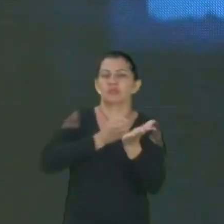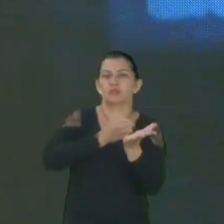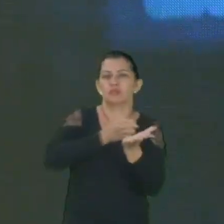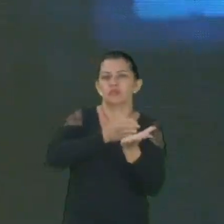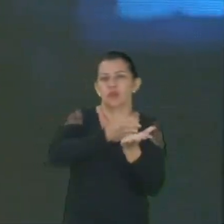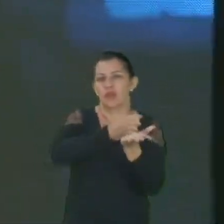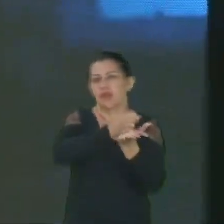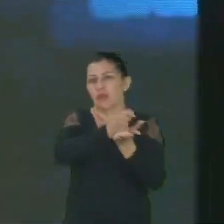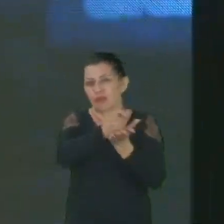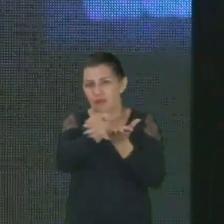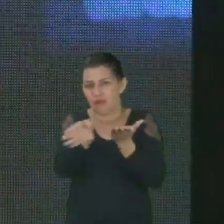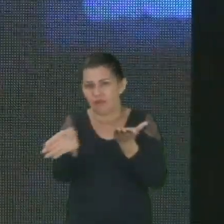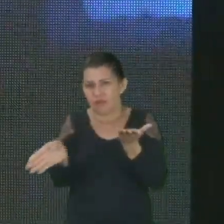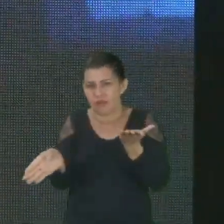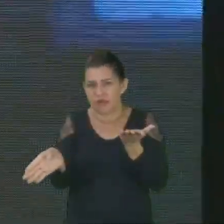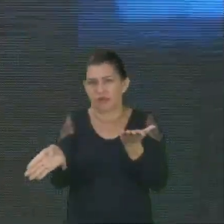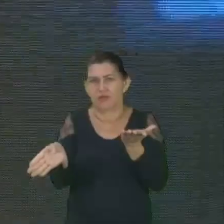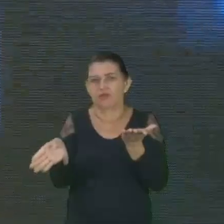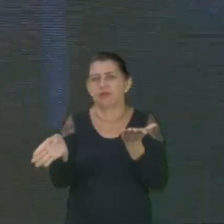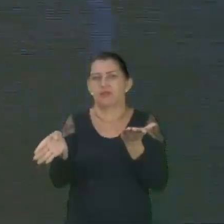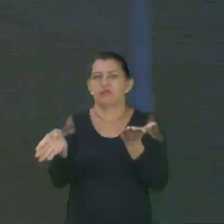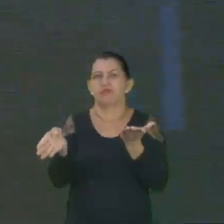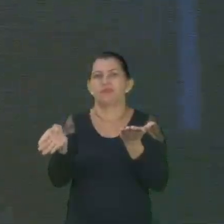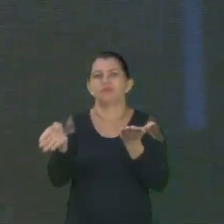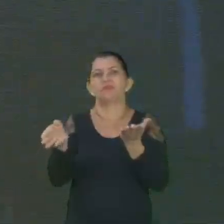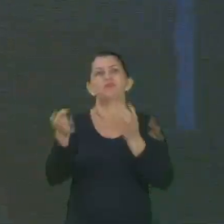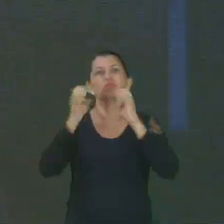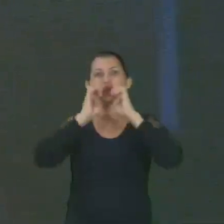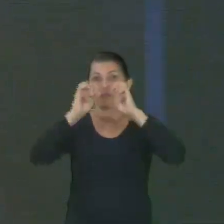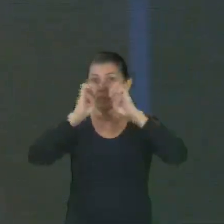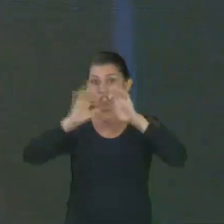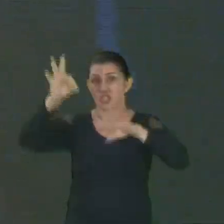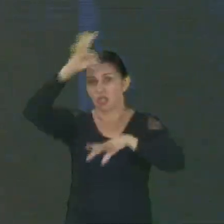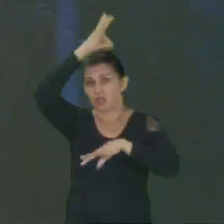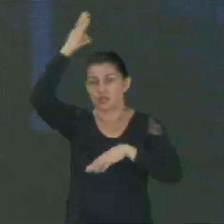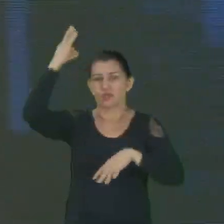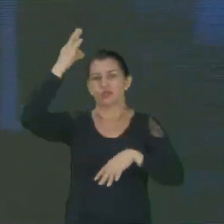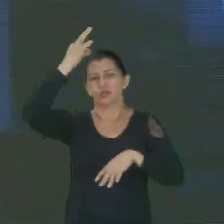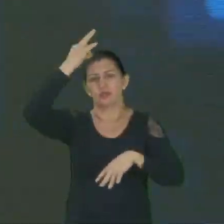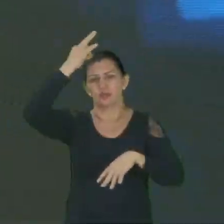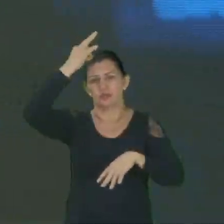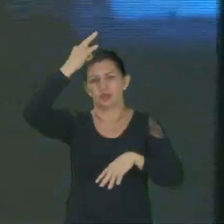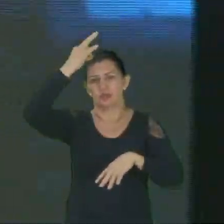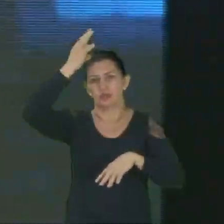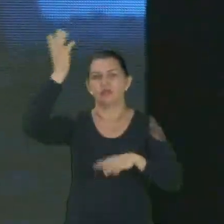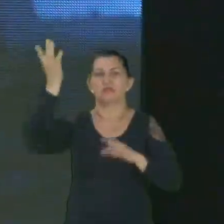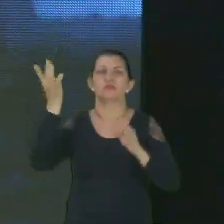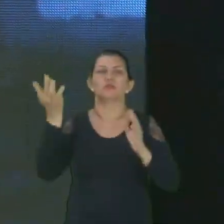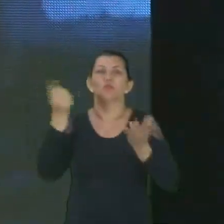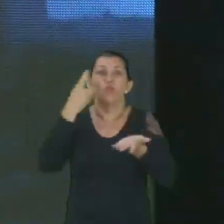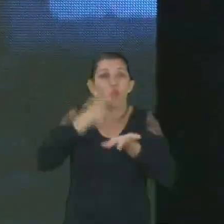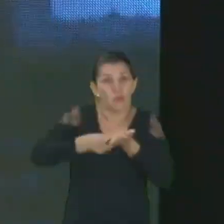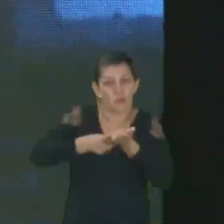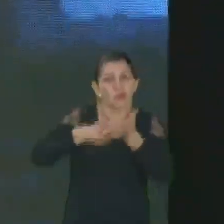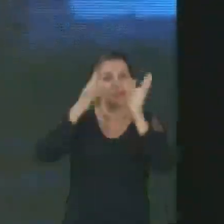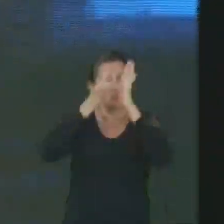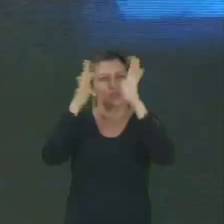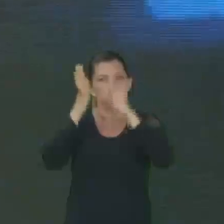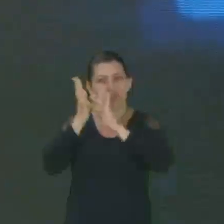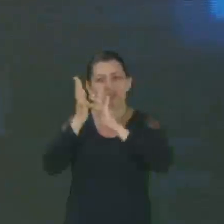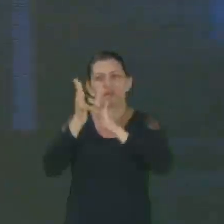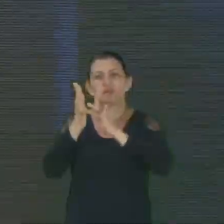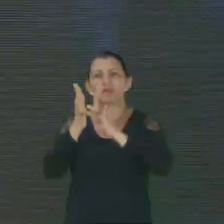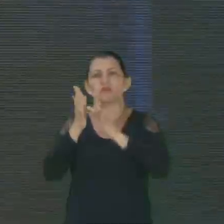do evangelho, quando nós nos afastamos do propósito de Jesus para a igreja,